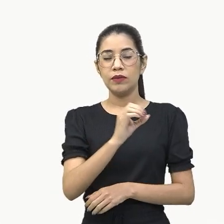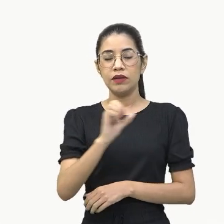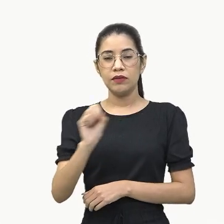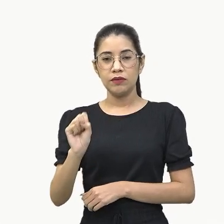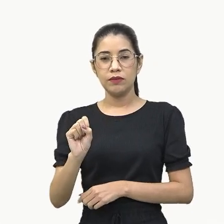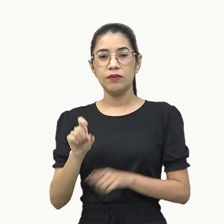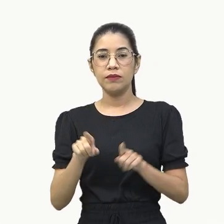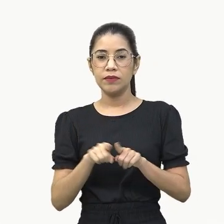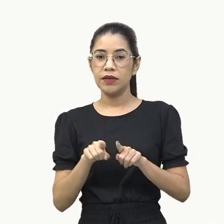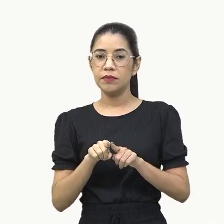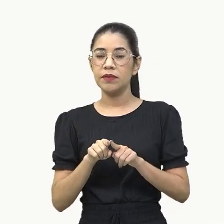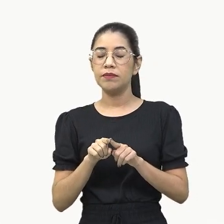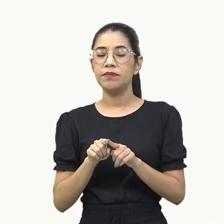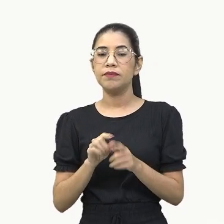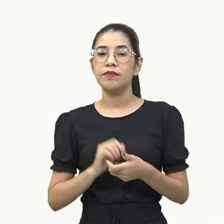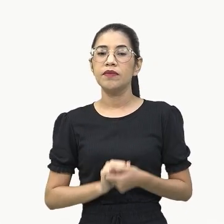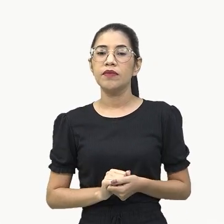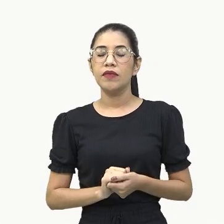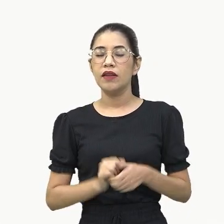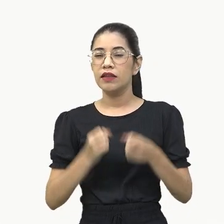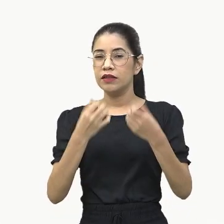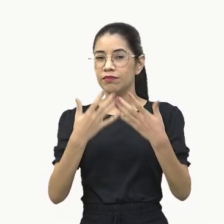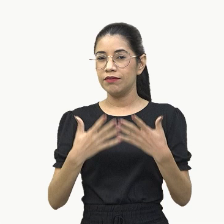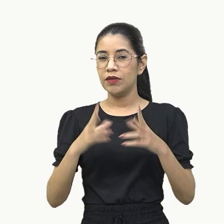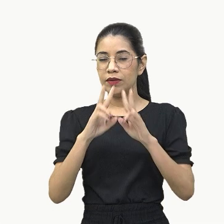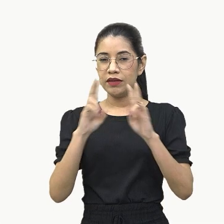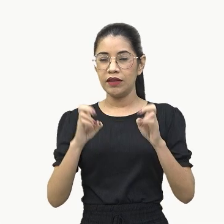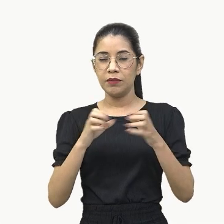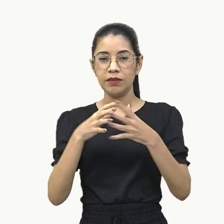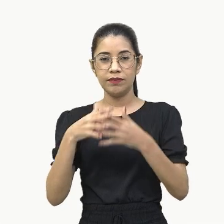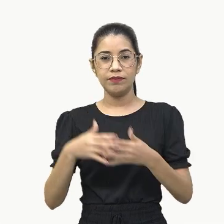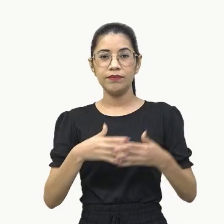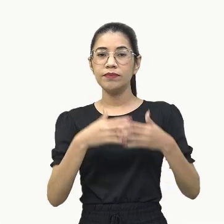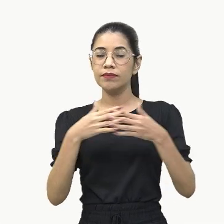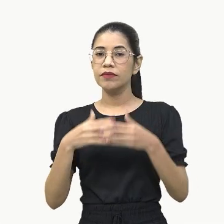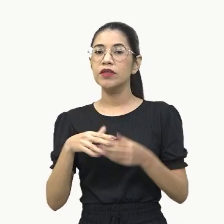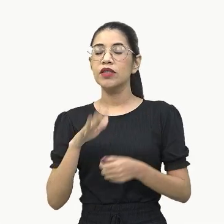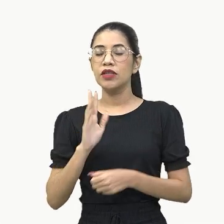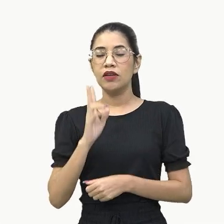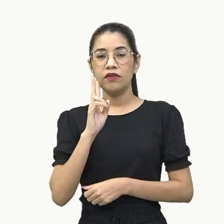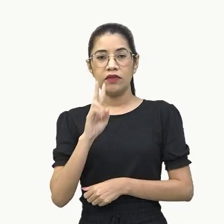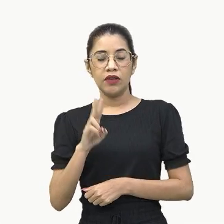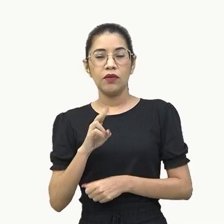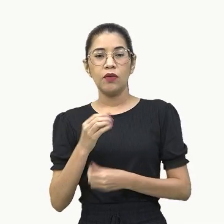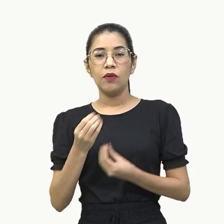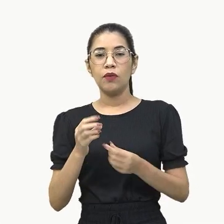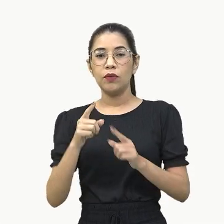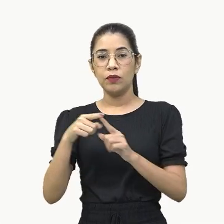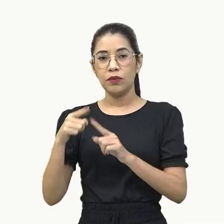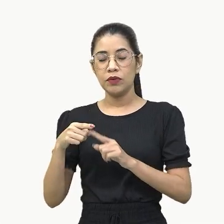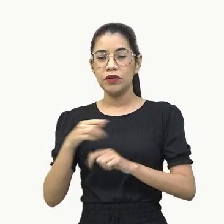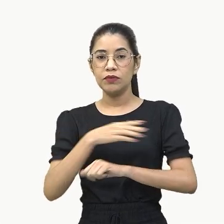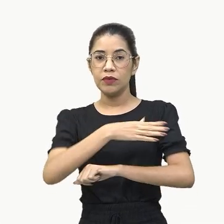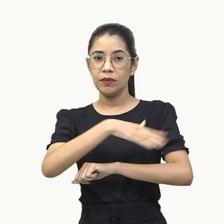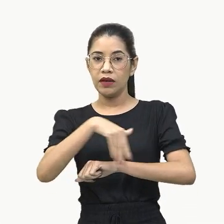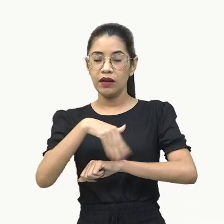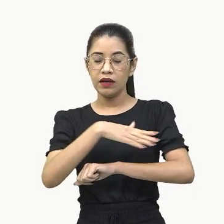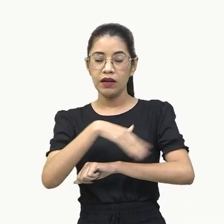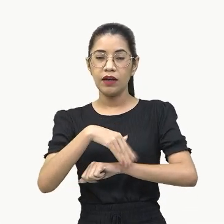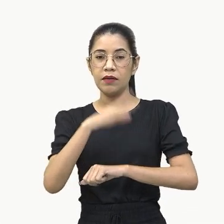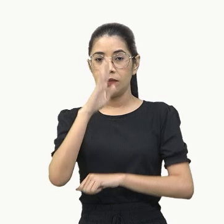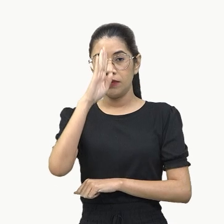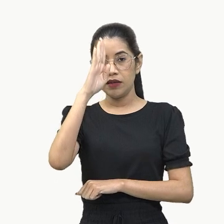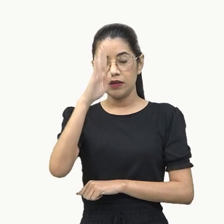eh sobre os transportes né a gente já viu aí a malha rodoviária com essa concentração principalmente das